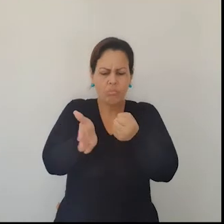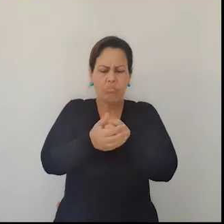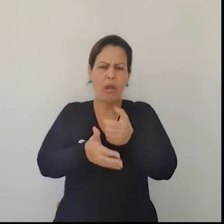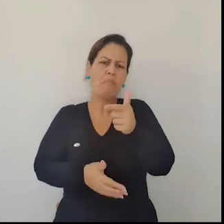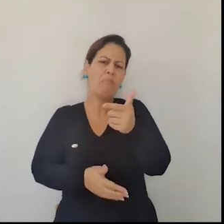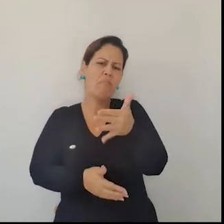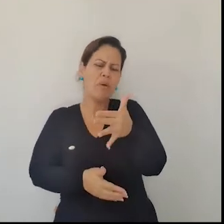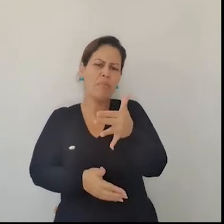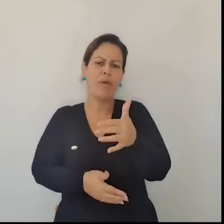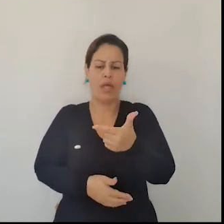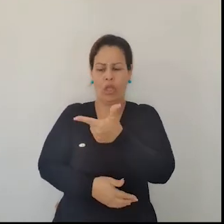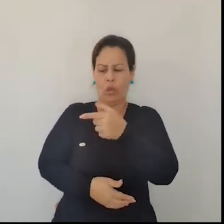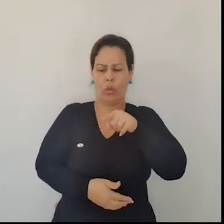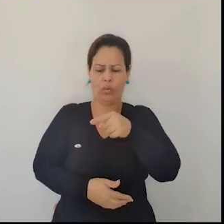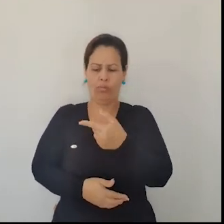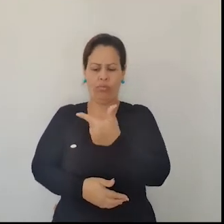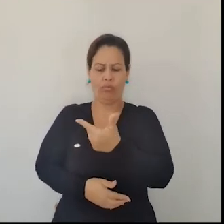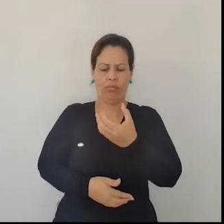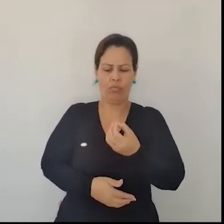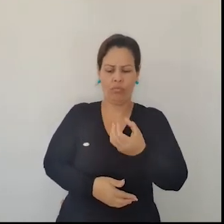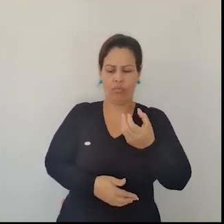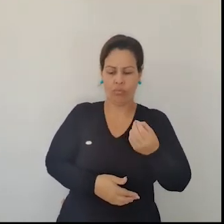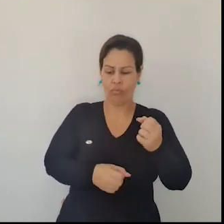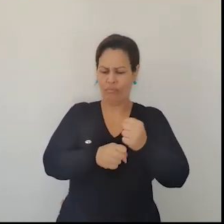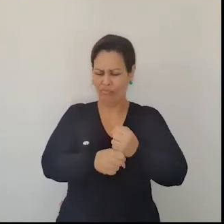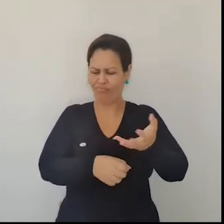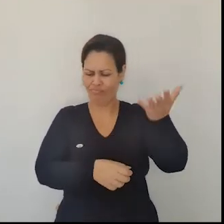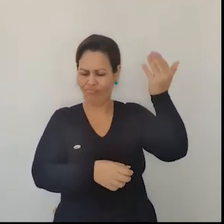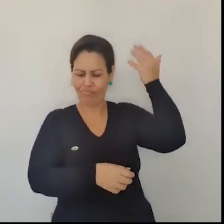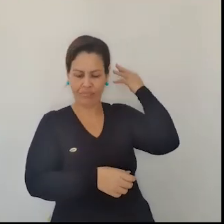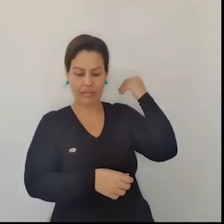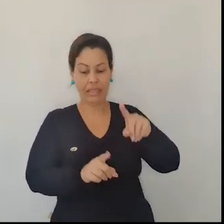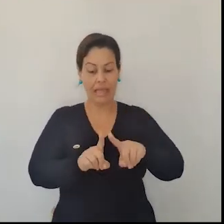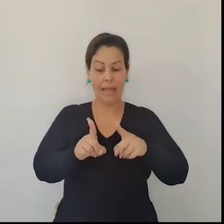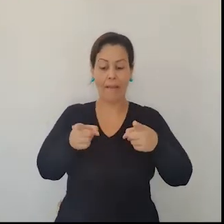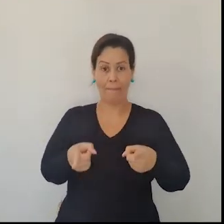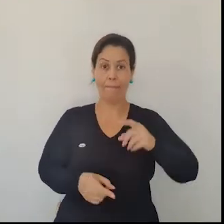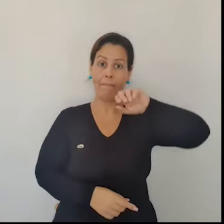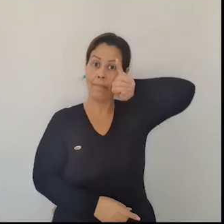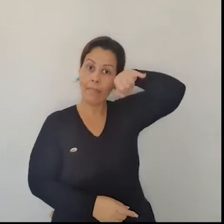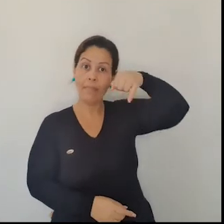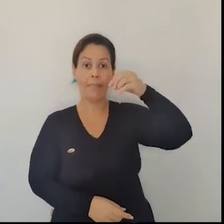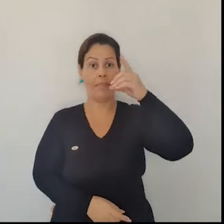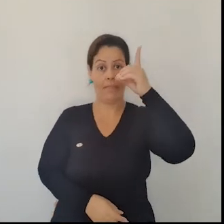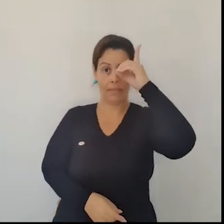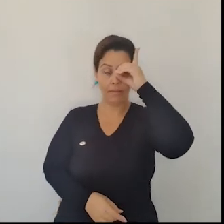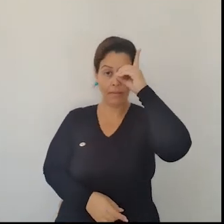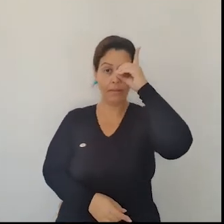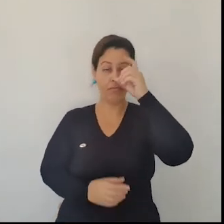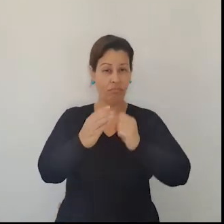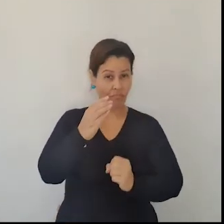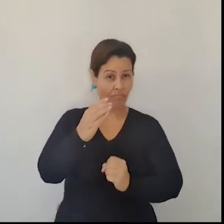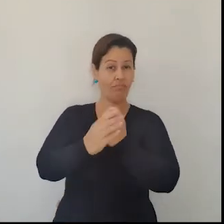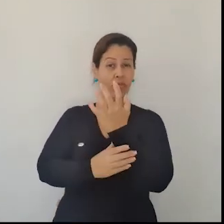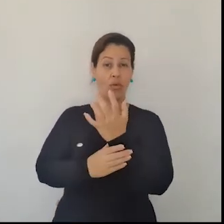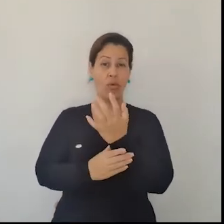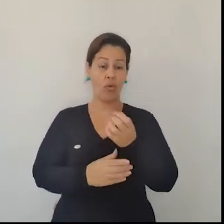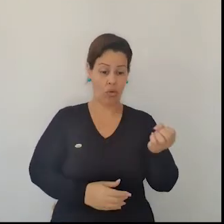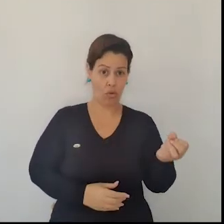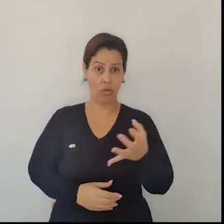1808, Dalton retomou sobre uma nova perspectiva, a experimentação. Lembrando que essa data